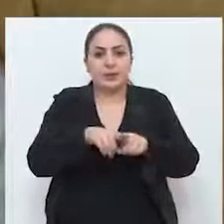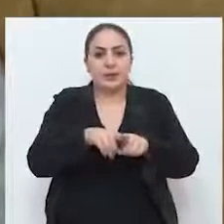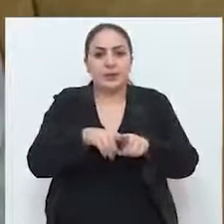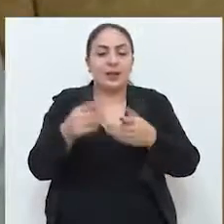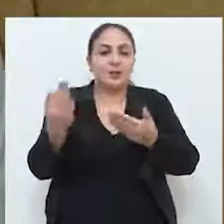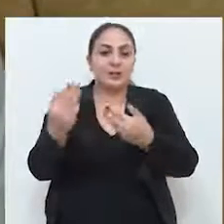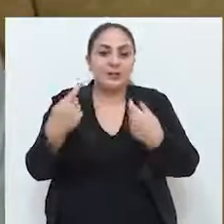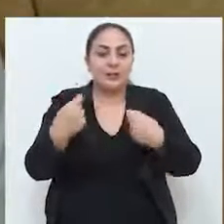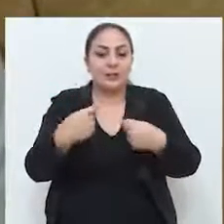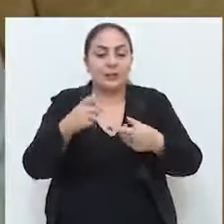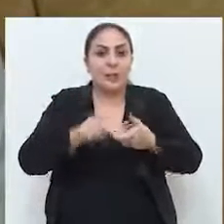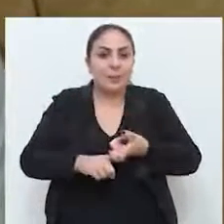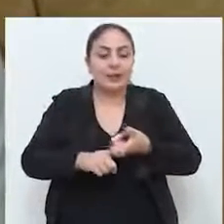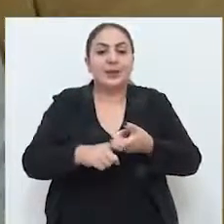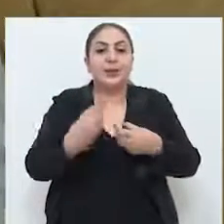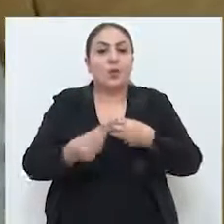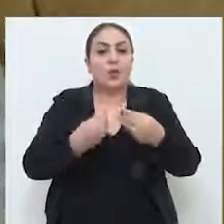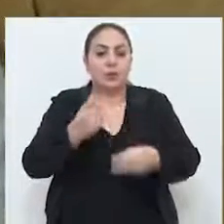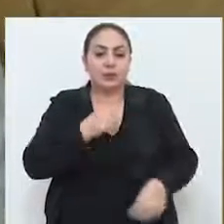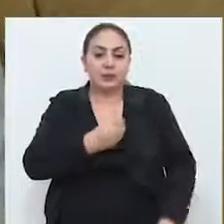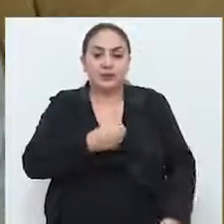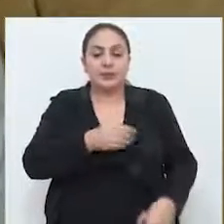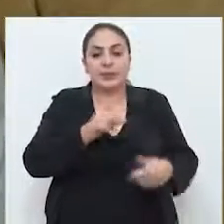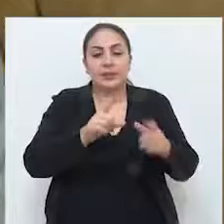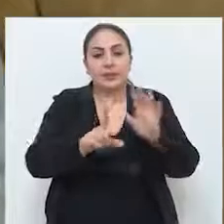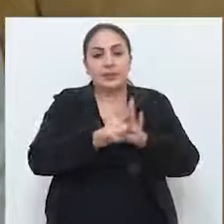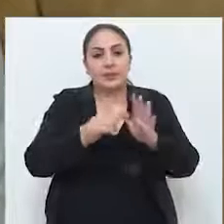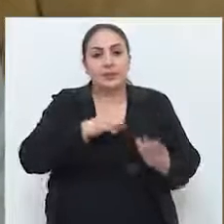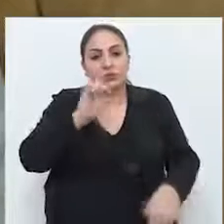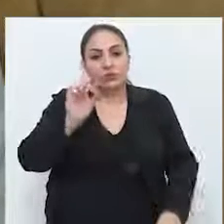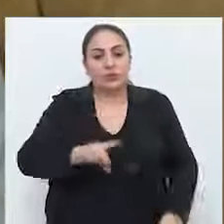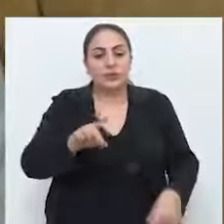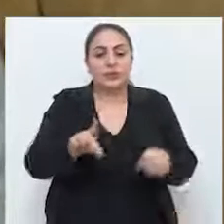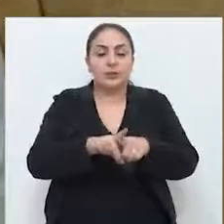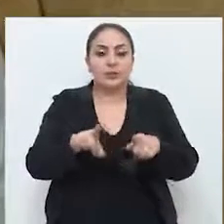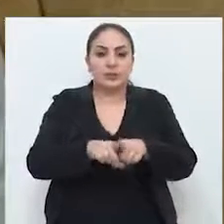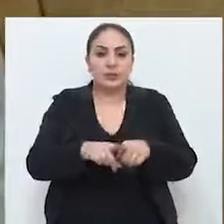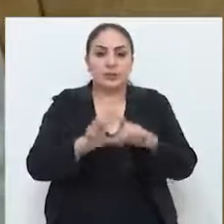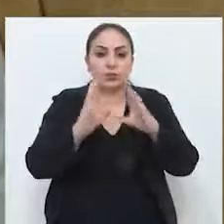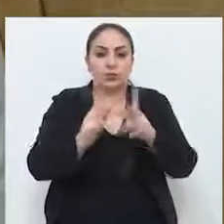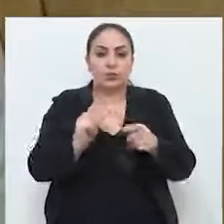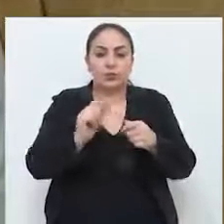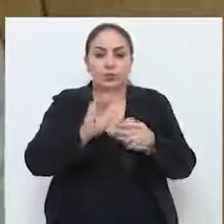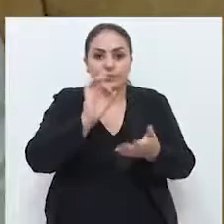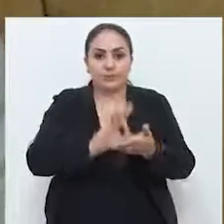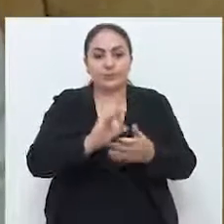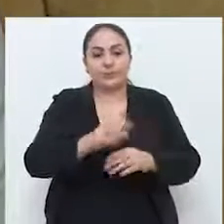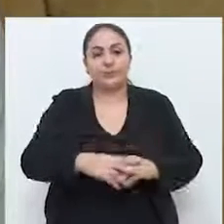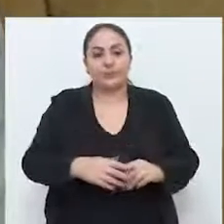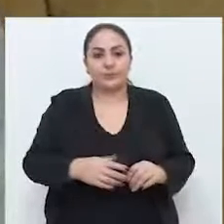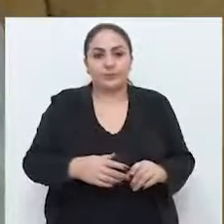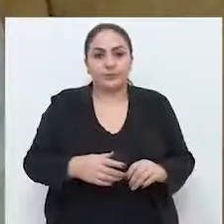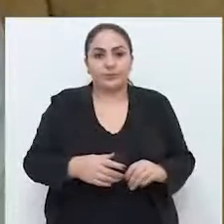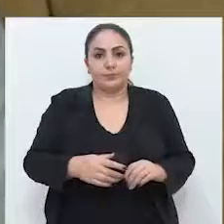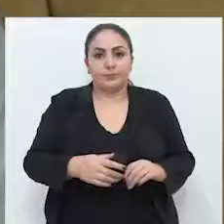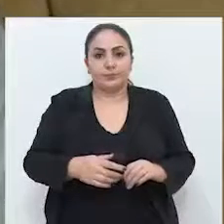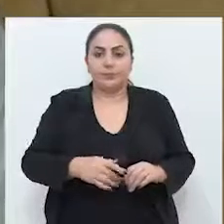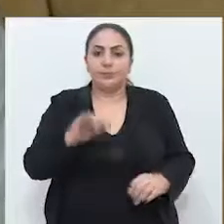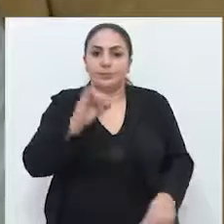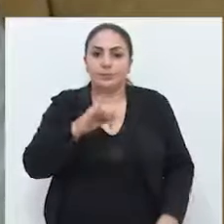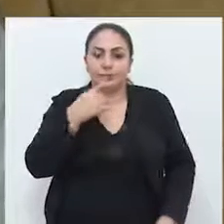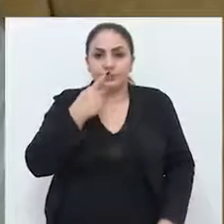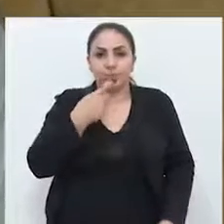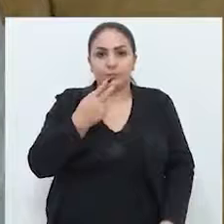adolescentes que dependem muito de como está esta lei para ter os seus direitos e também os seus deveres garantidos. É